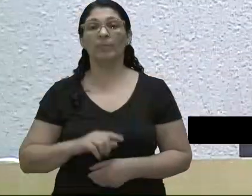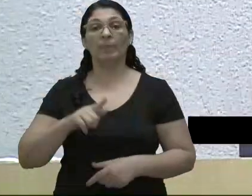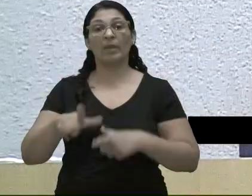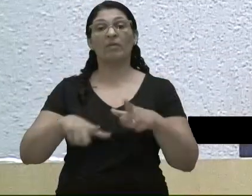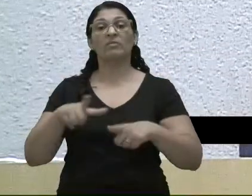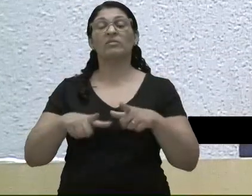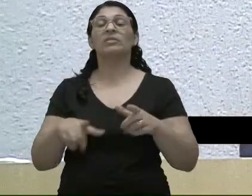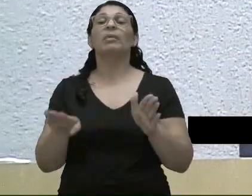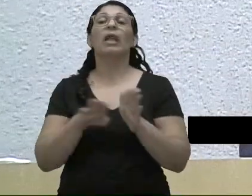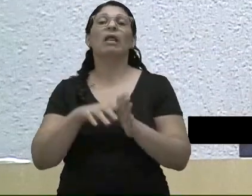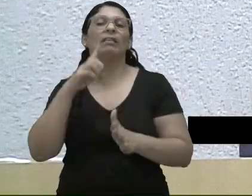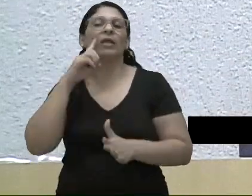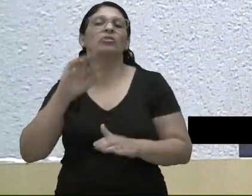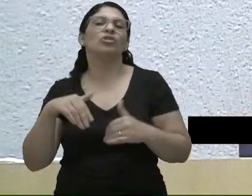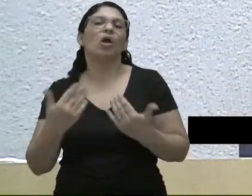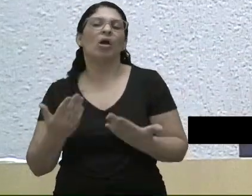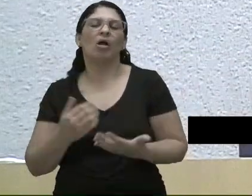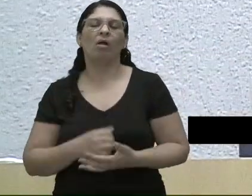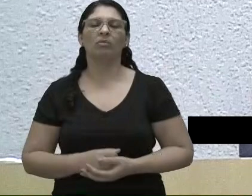até que dia? Até quando?